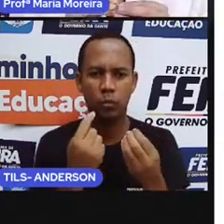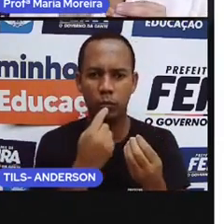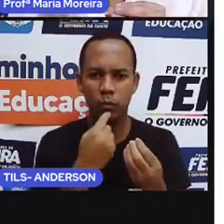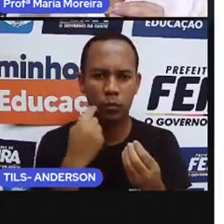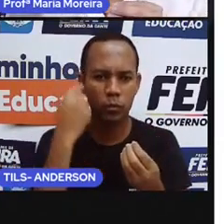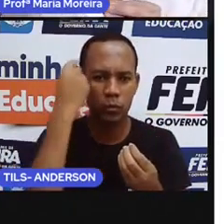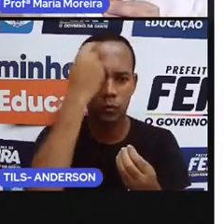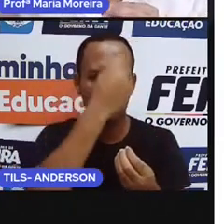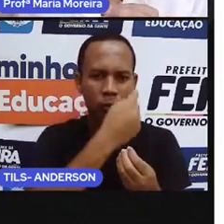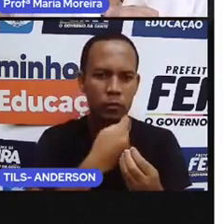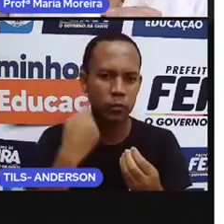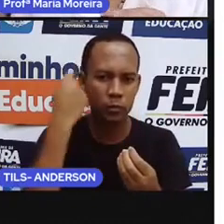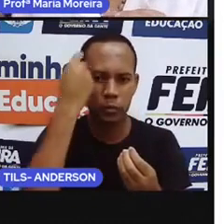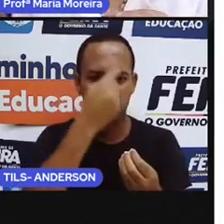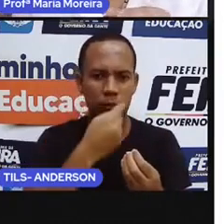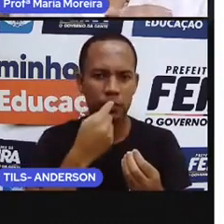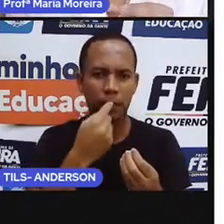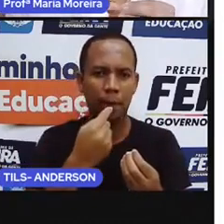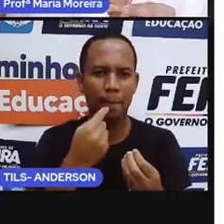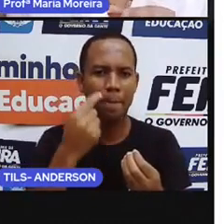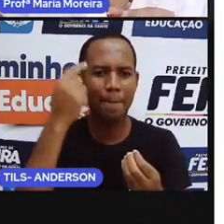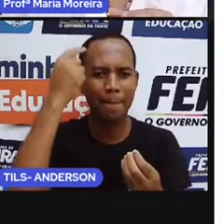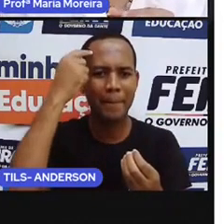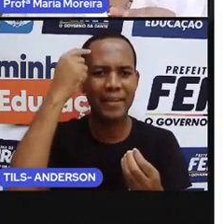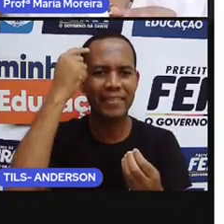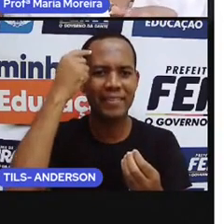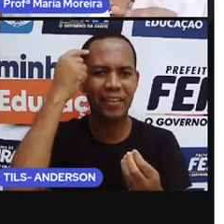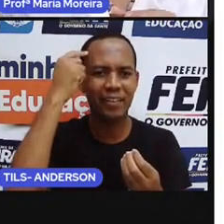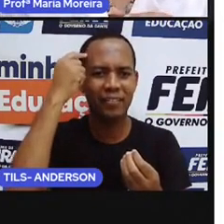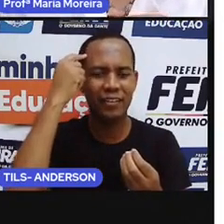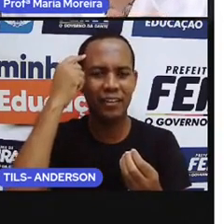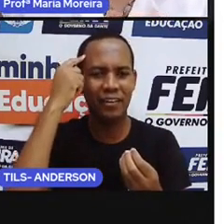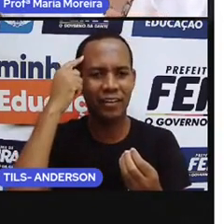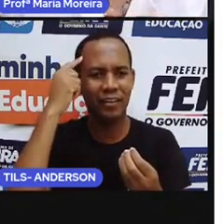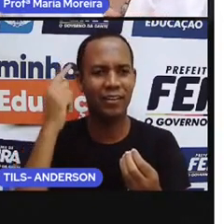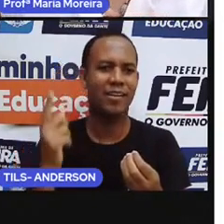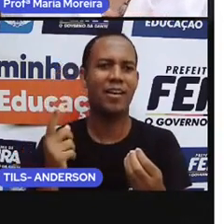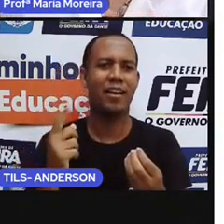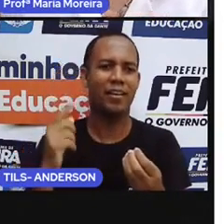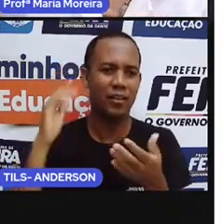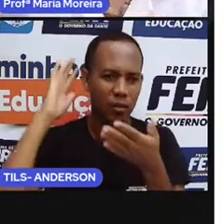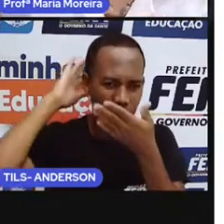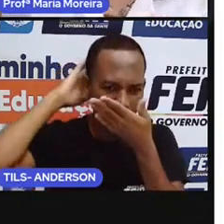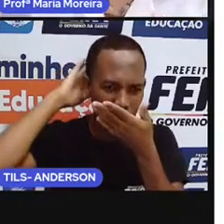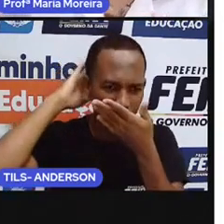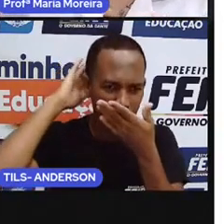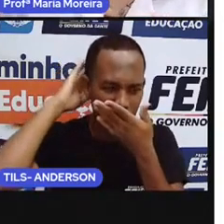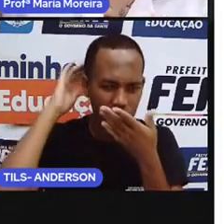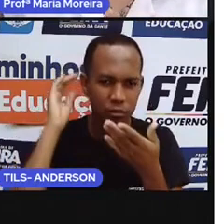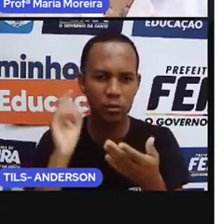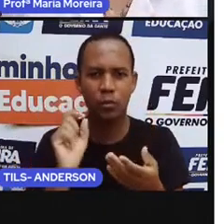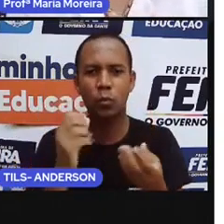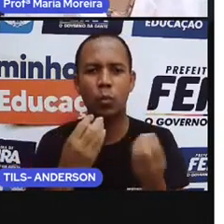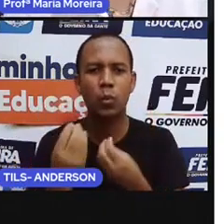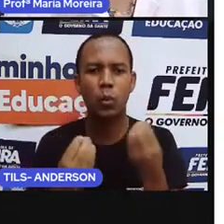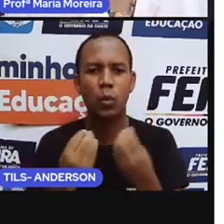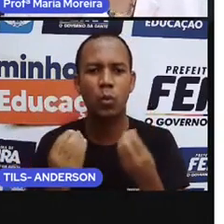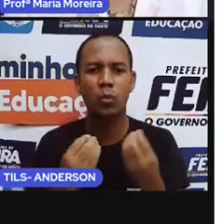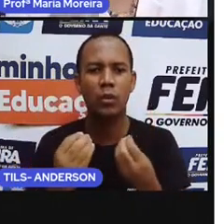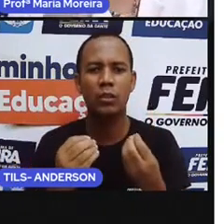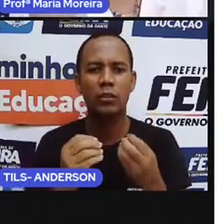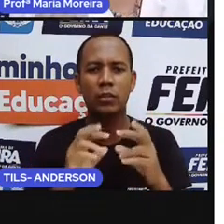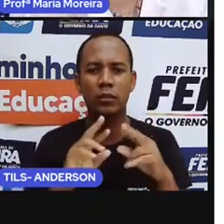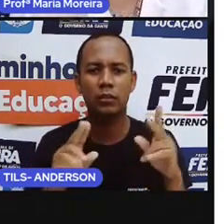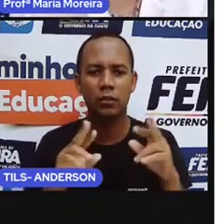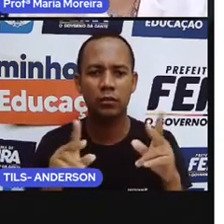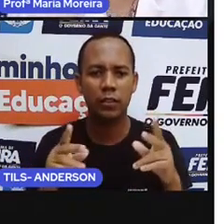não é tão aquela ideia que a gente tem do indígena, né? que a Pro trouxe para fazer várias imagens, percebam que eles se